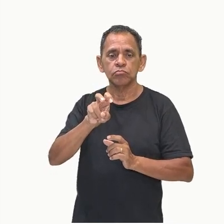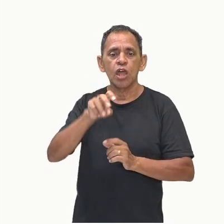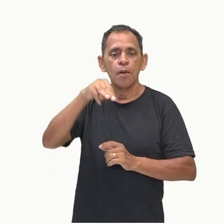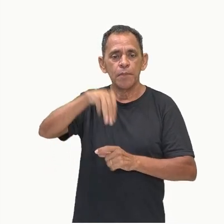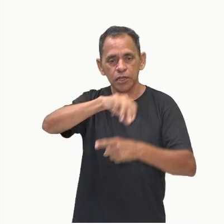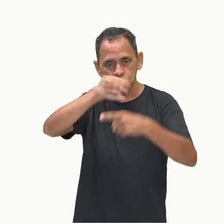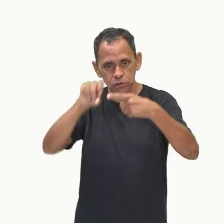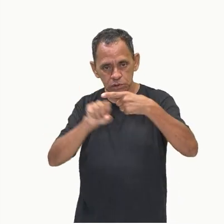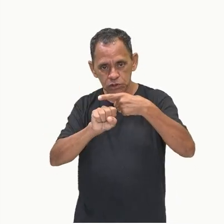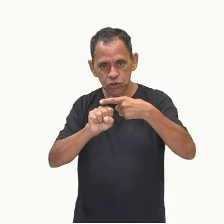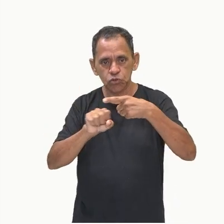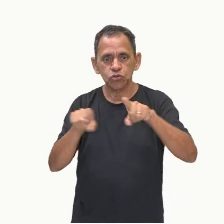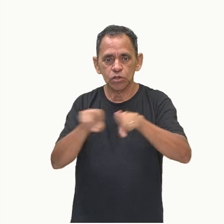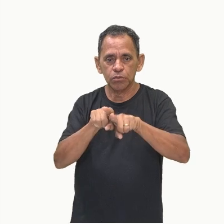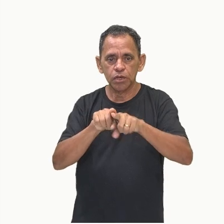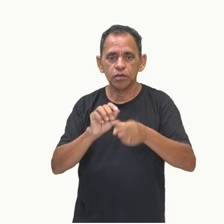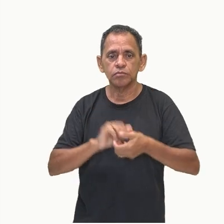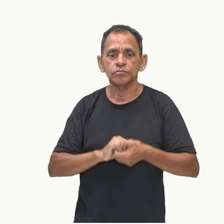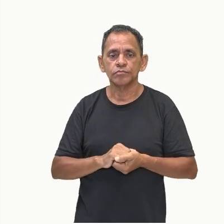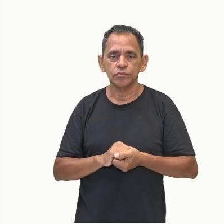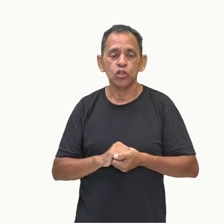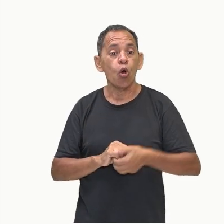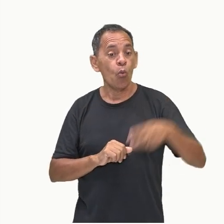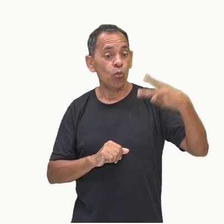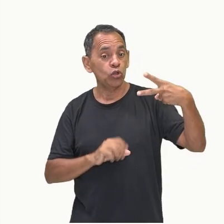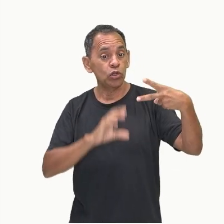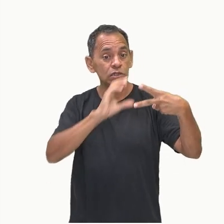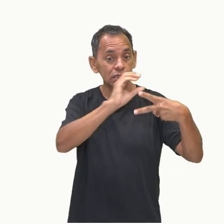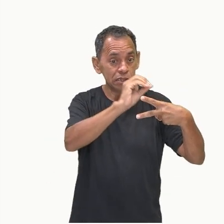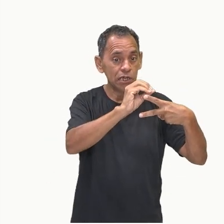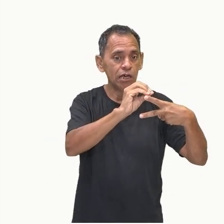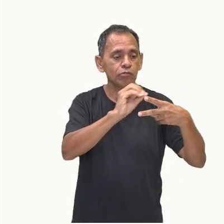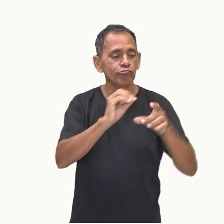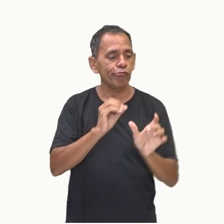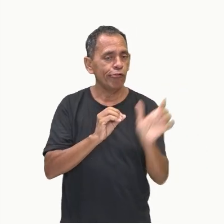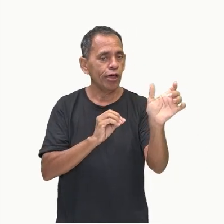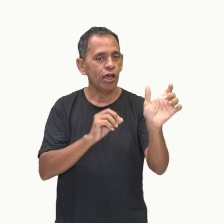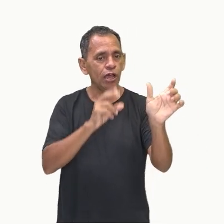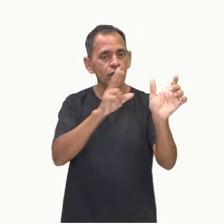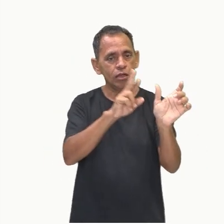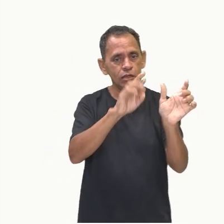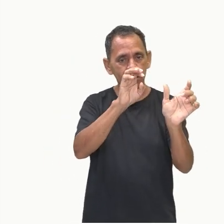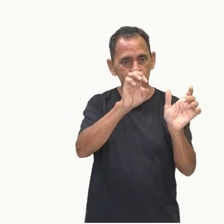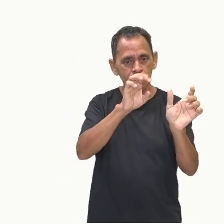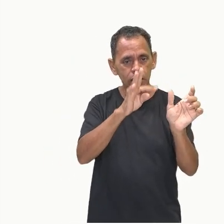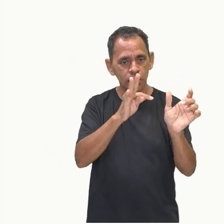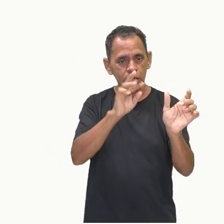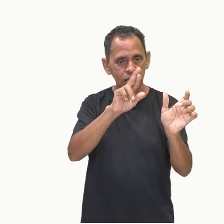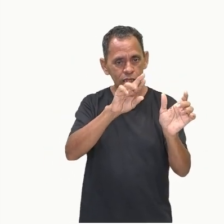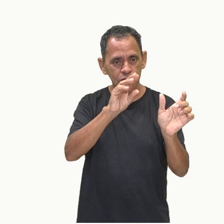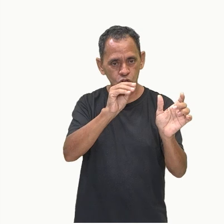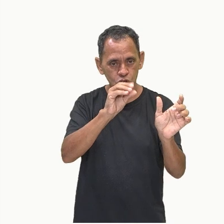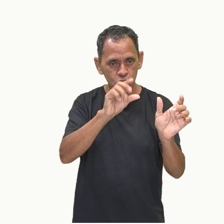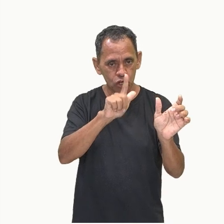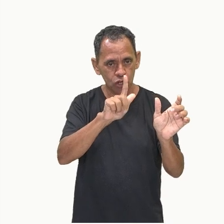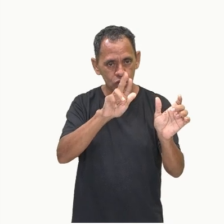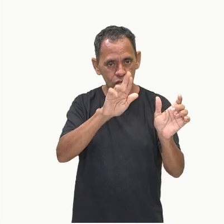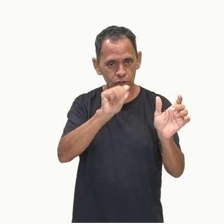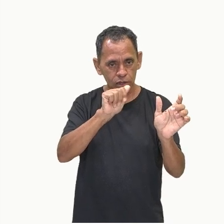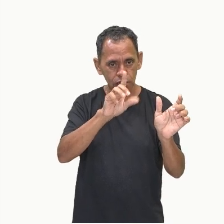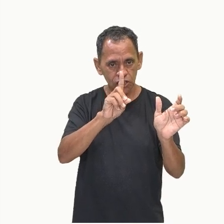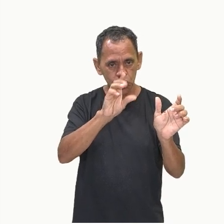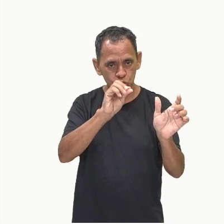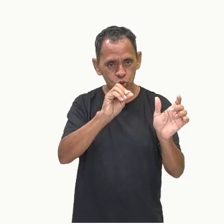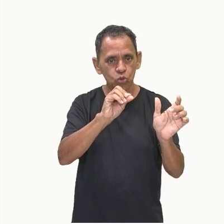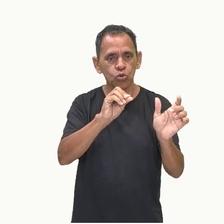menor do que zero Então esse movimento é do tipo retrógrado né pessoal retrógrado E aí ele quer